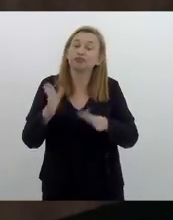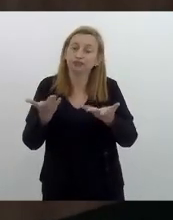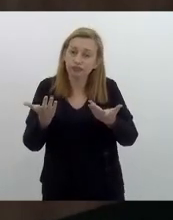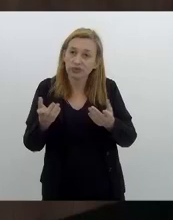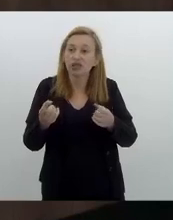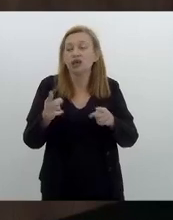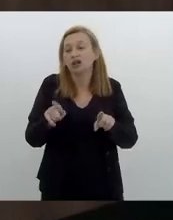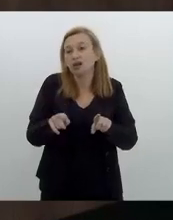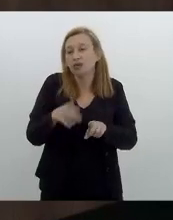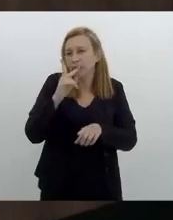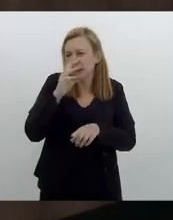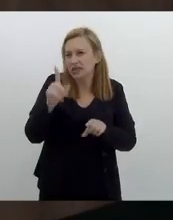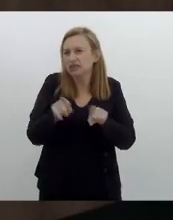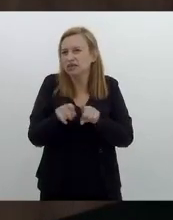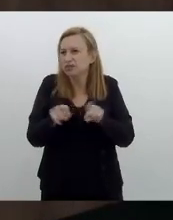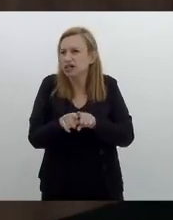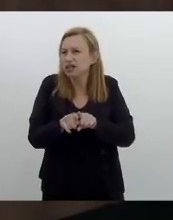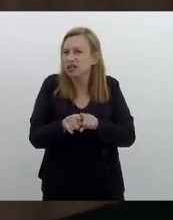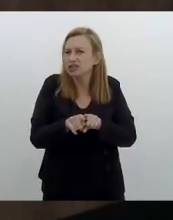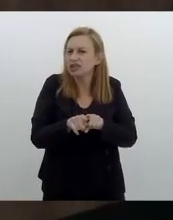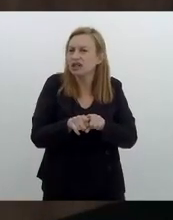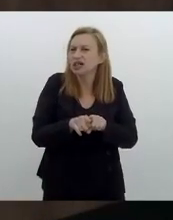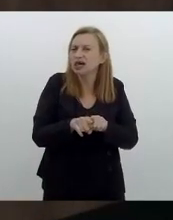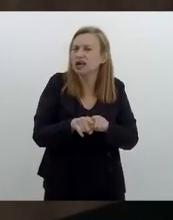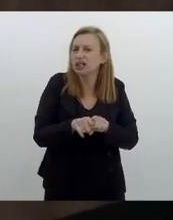do Rio de Janeiro